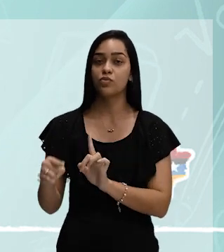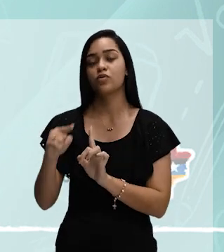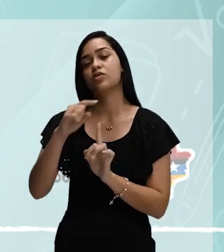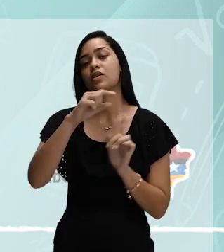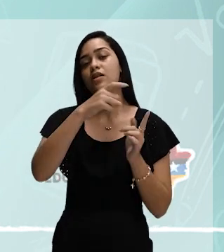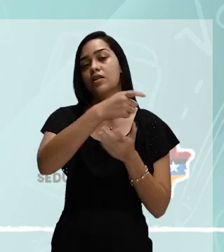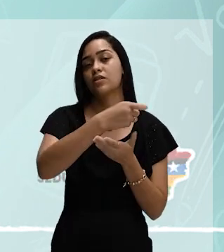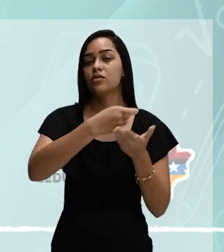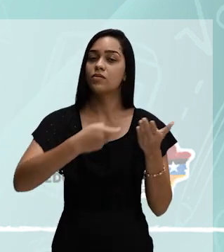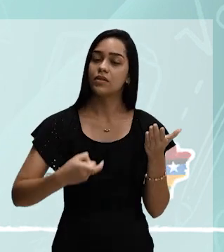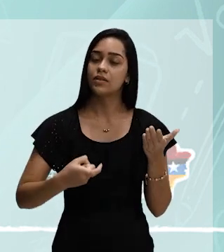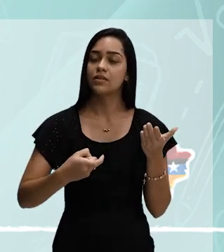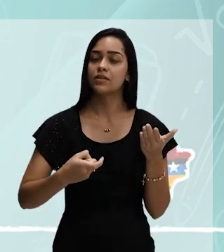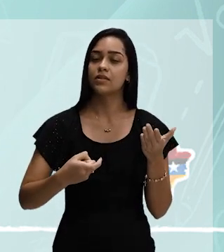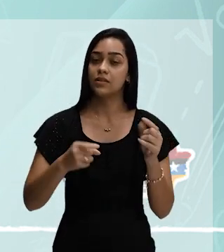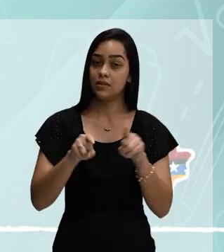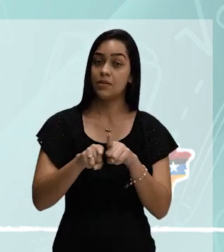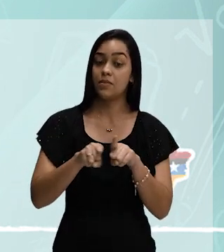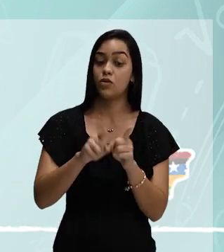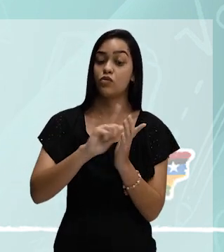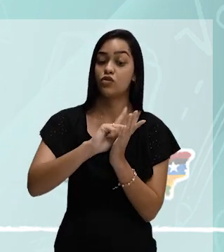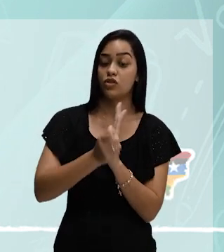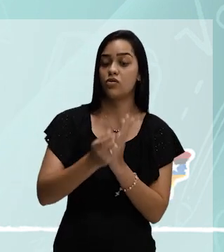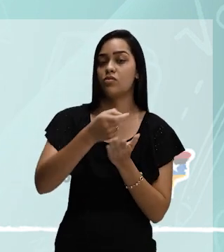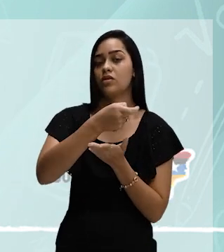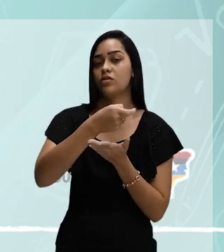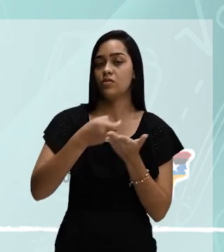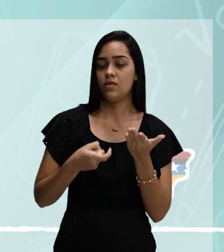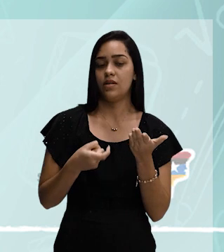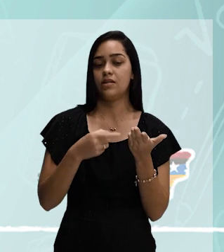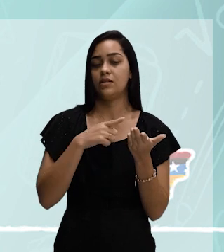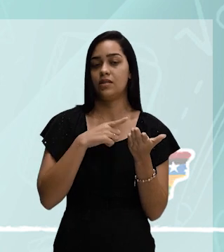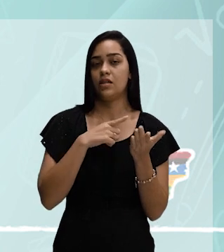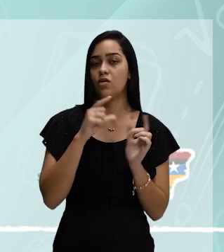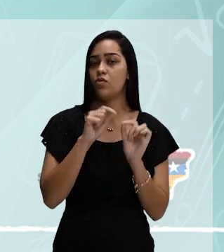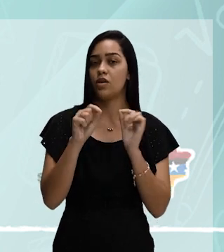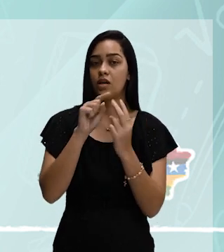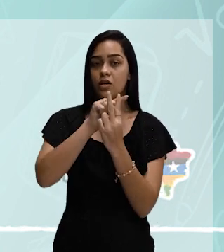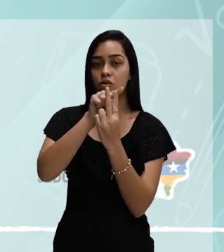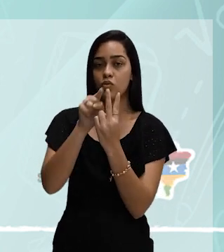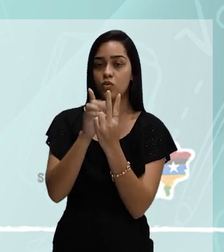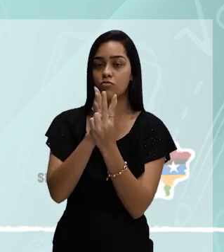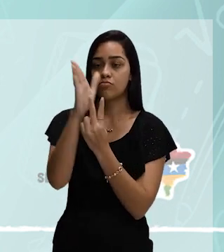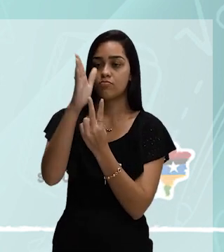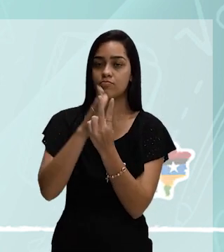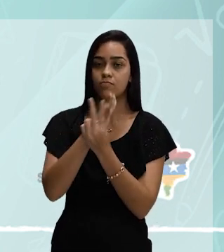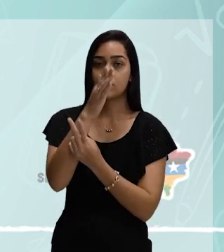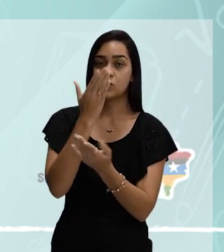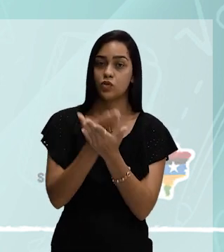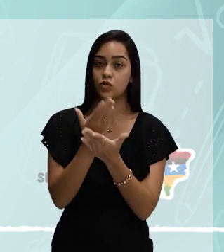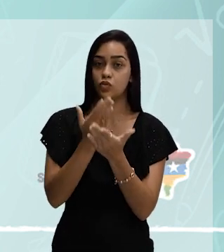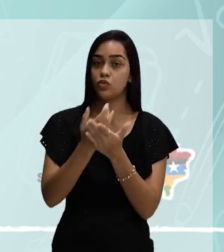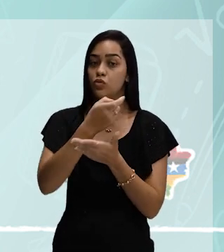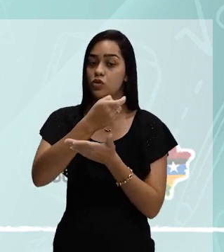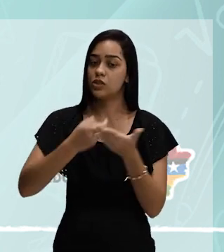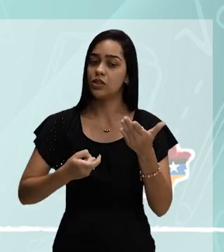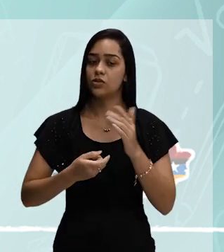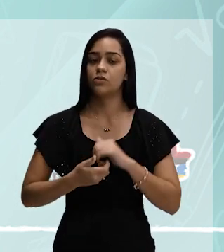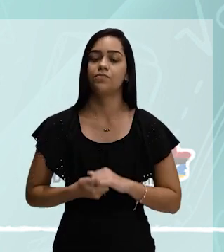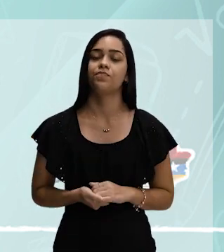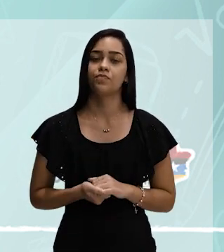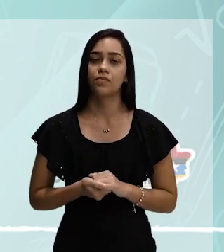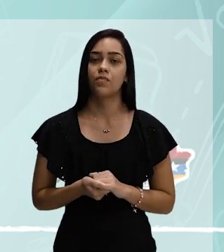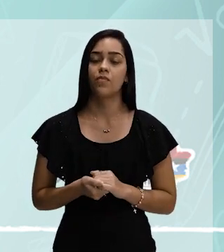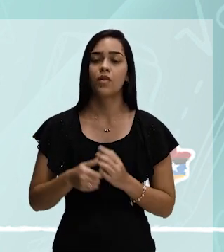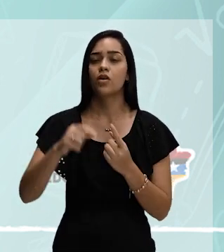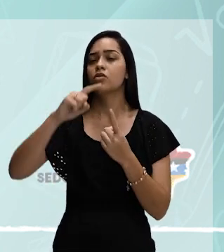textuais e também os gêneros textuais estão em duas grandes categorias no estudo dos textos. O que são os